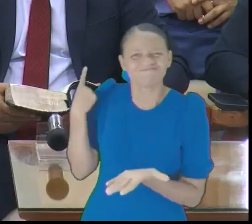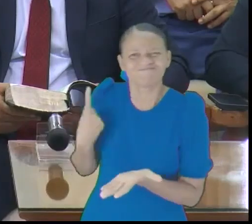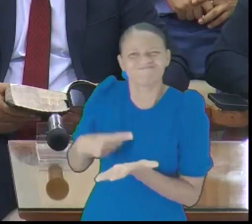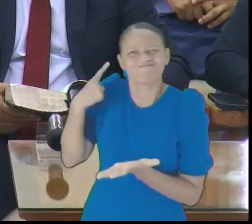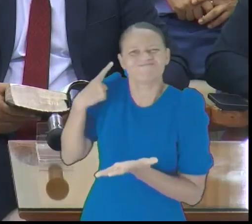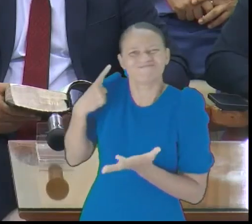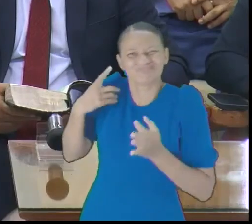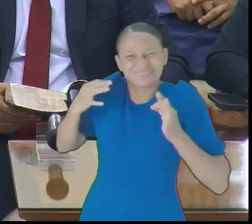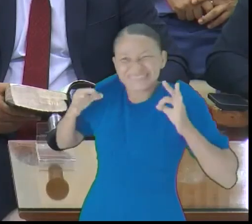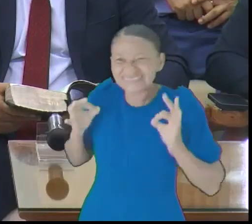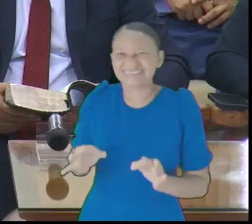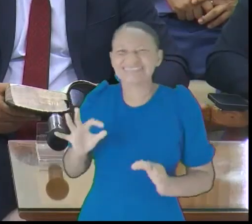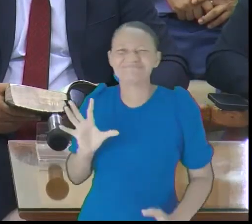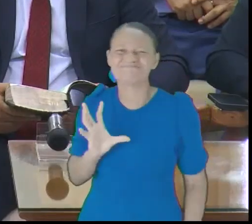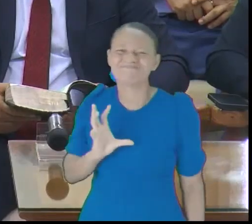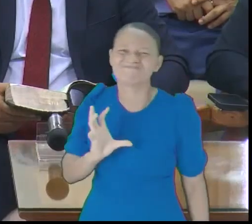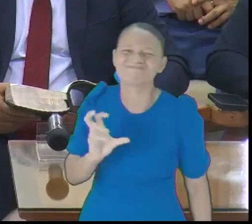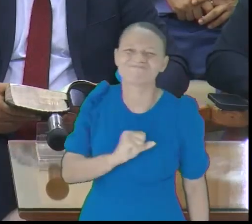amor.